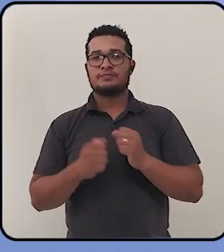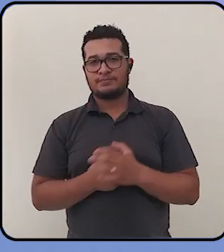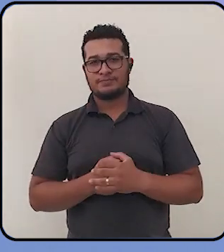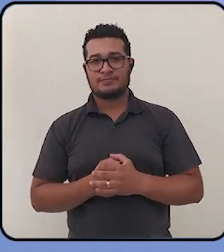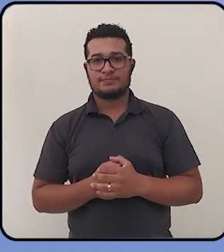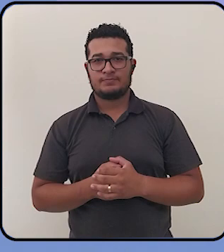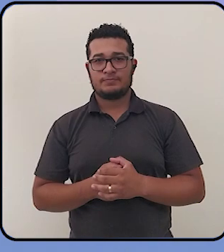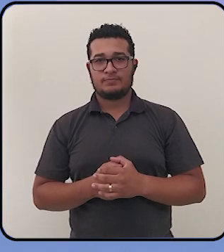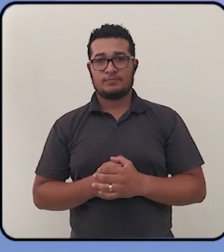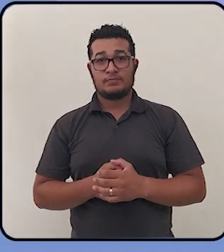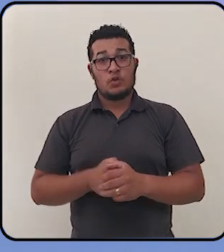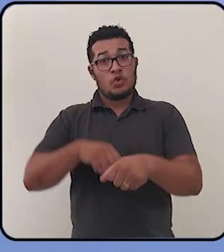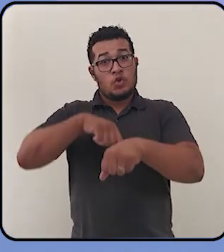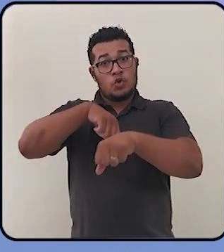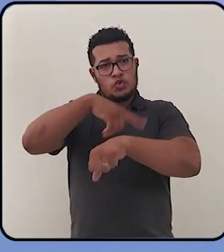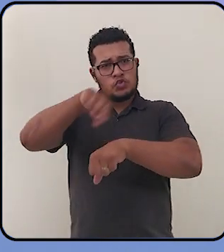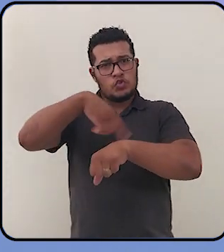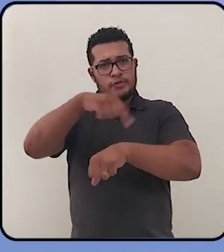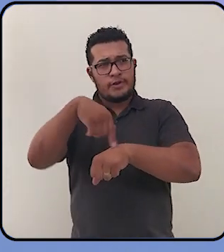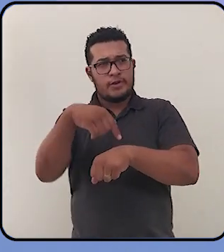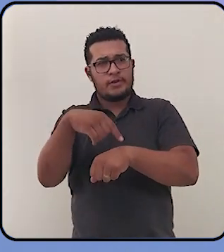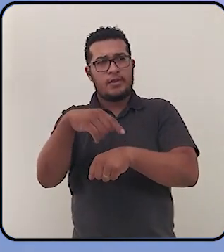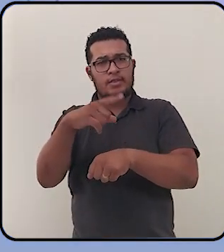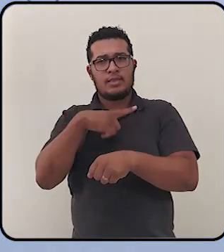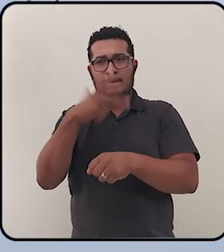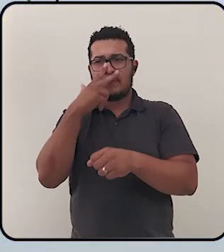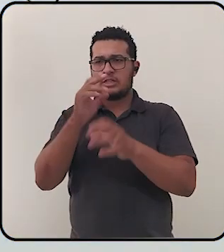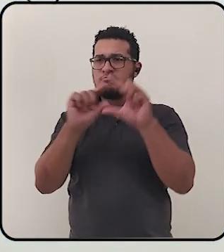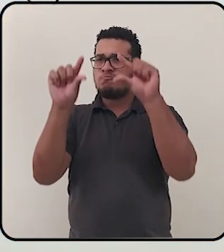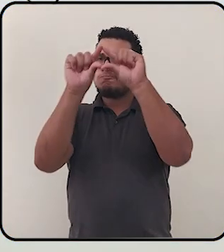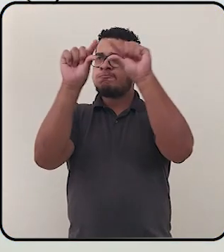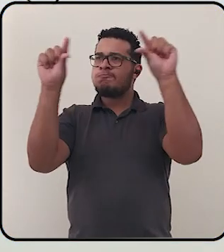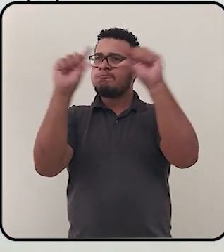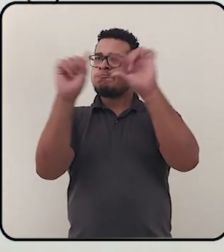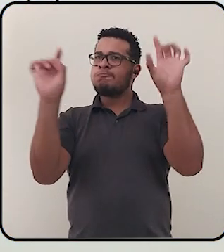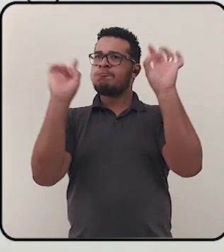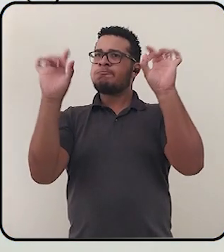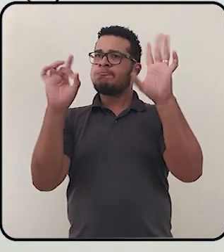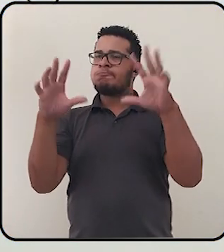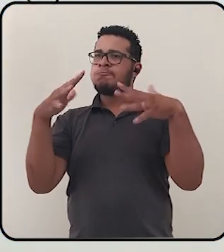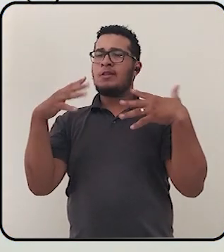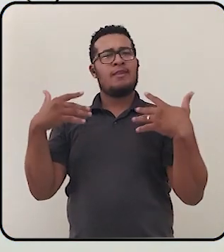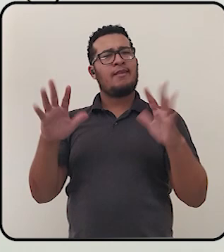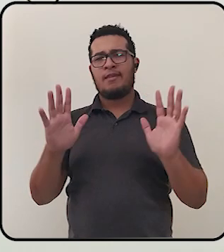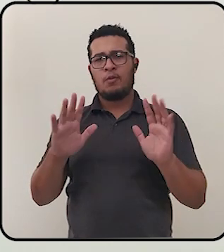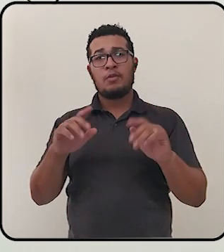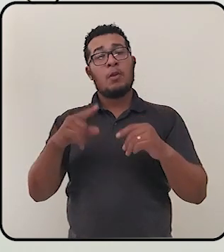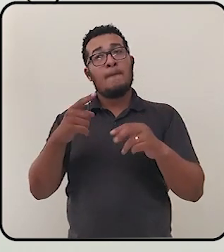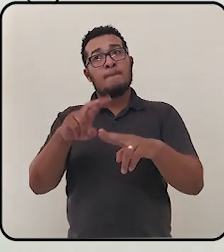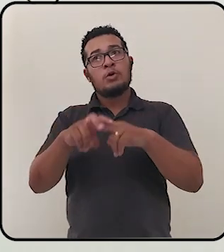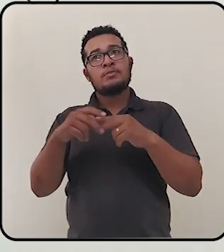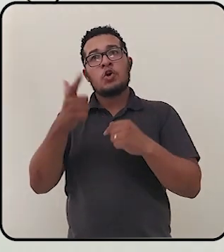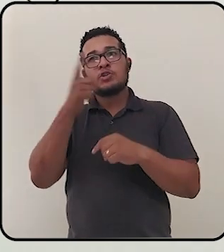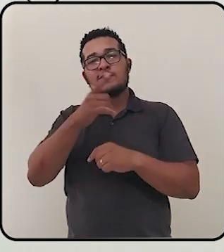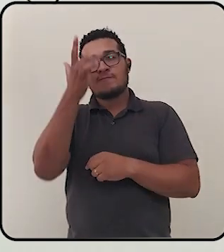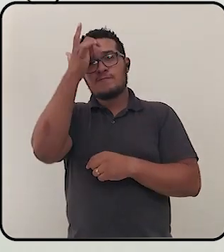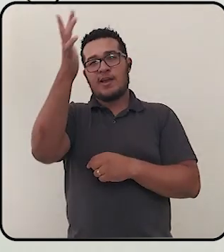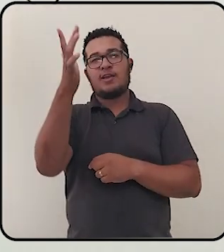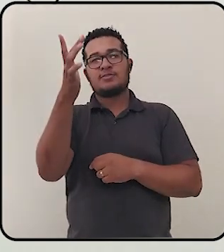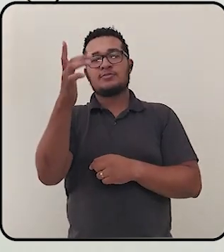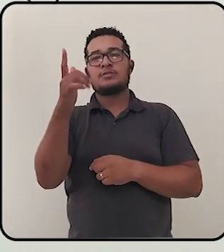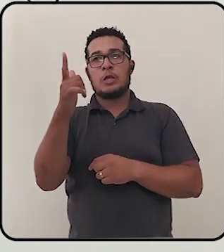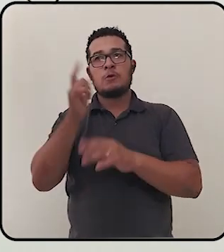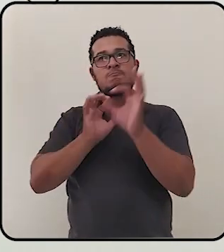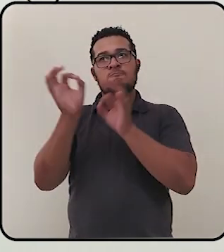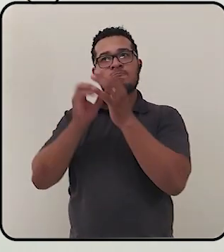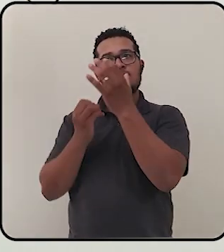nós vamos partir para a prática de fusos horários. Fusos horários não têm uma equação, mas